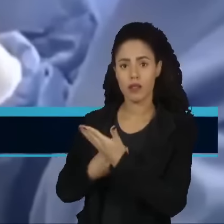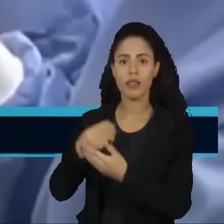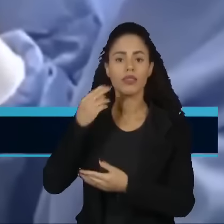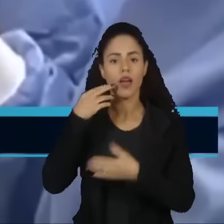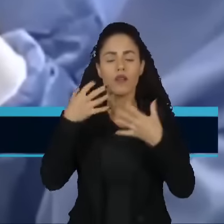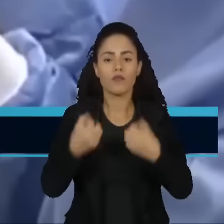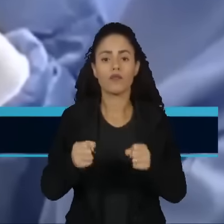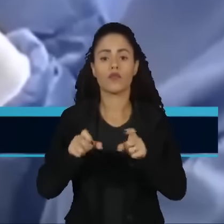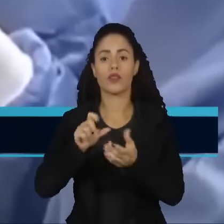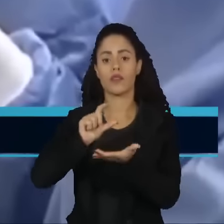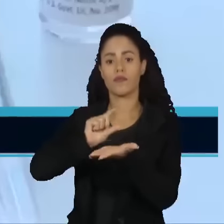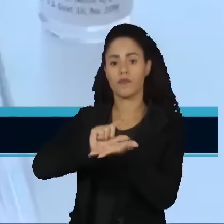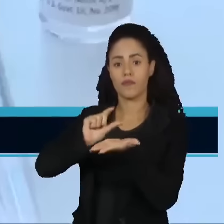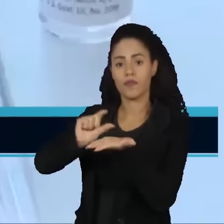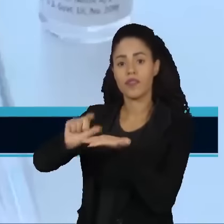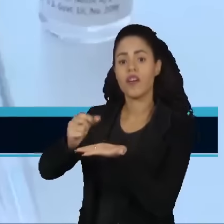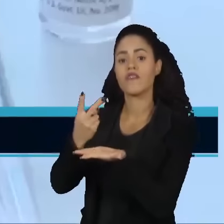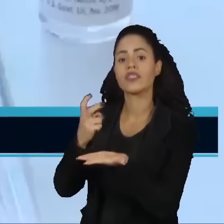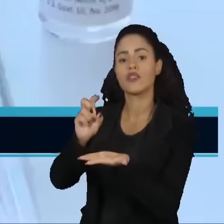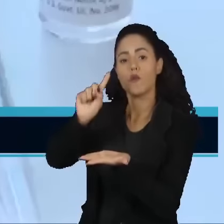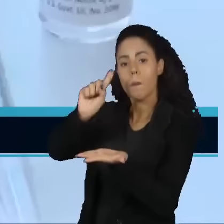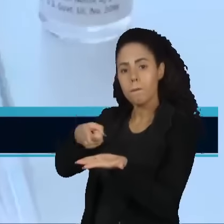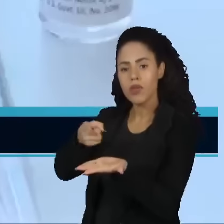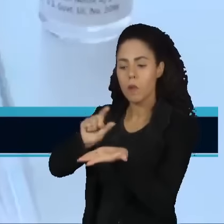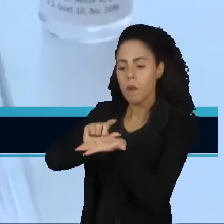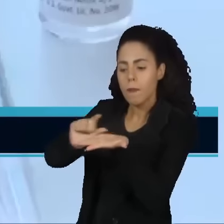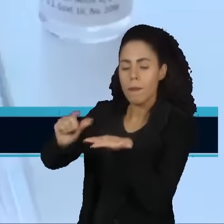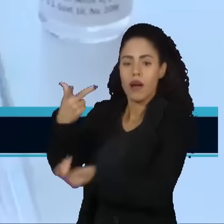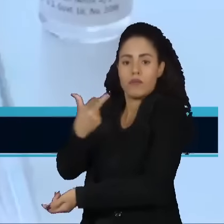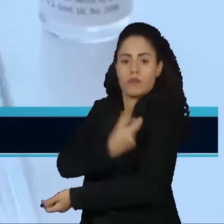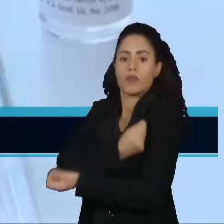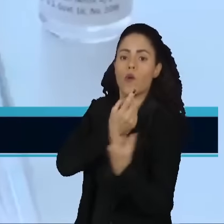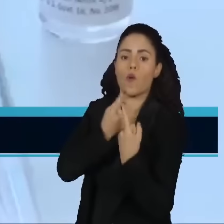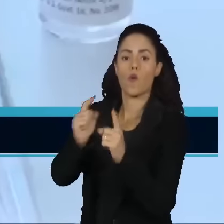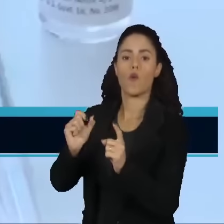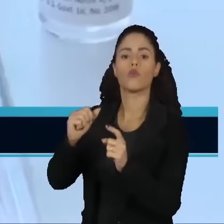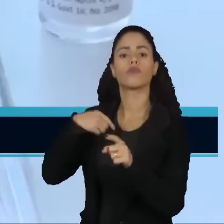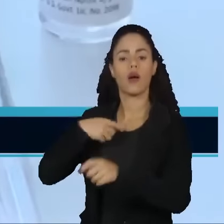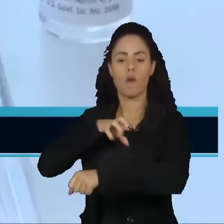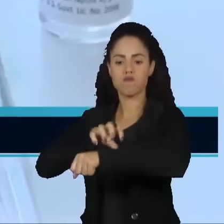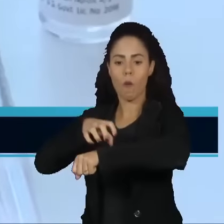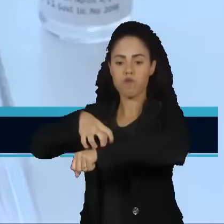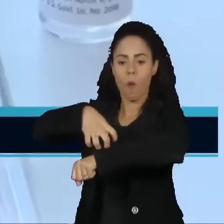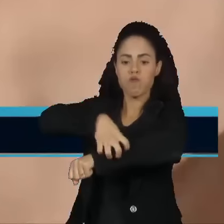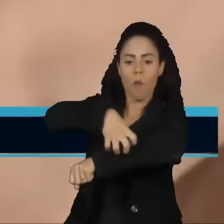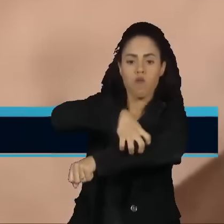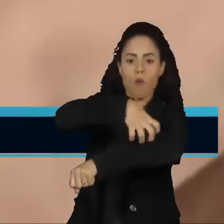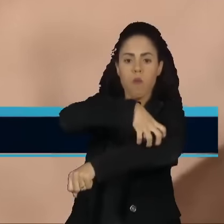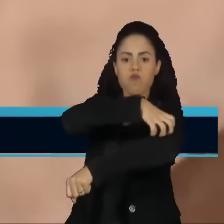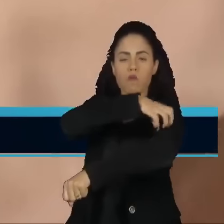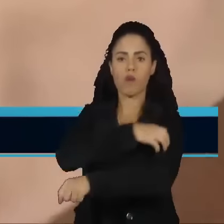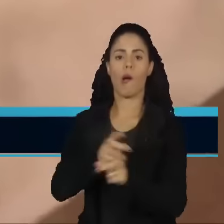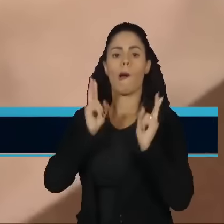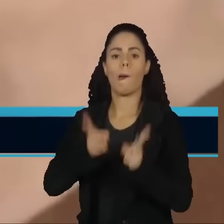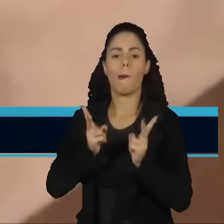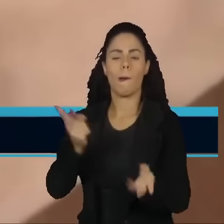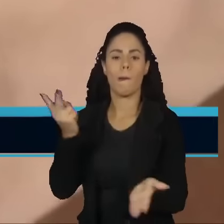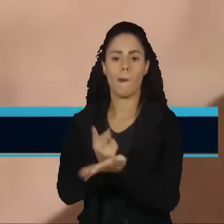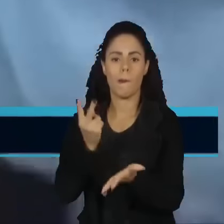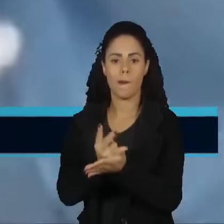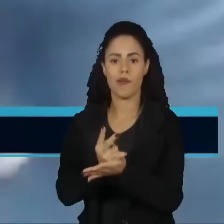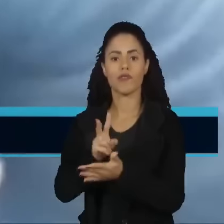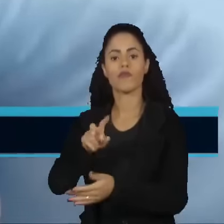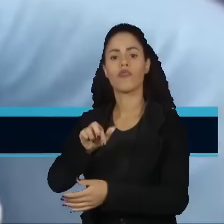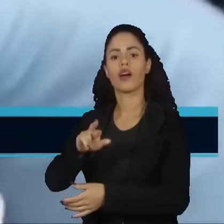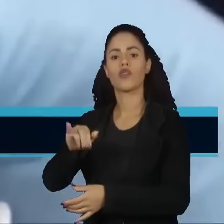aquisição de 25.000 doses de vacina contra mipox que pertence a mesma família do vírus da varíola